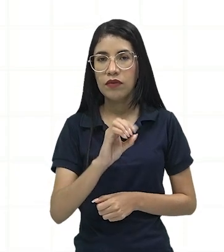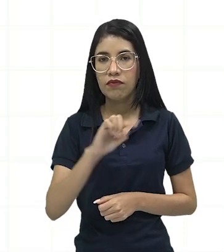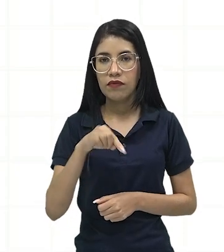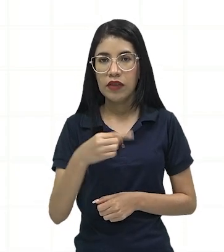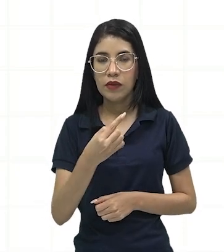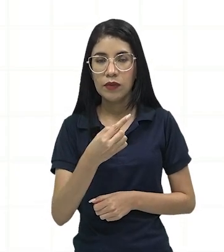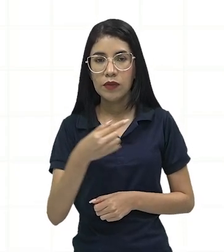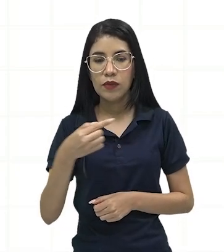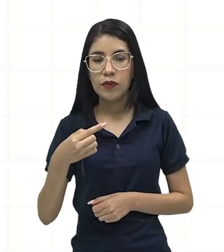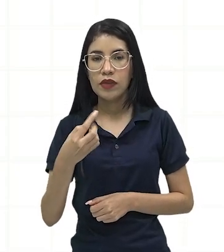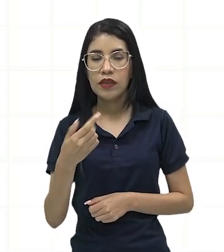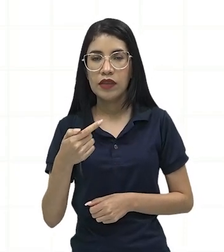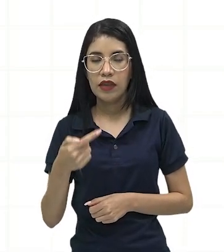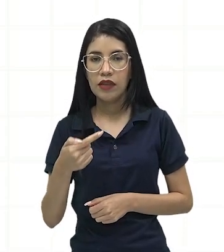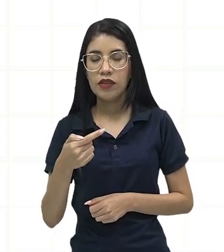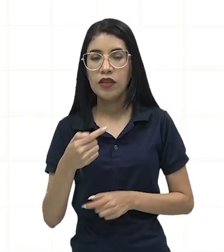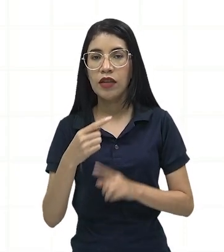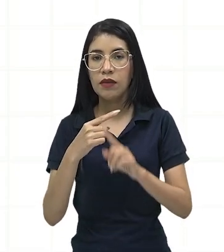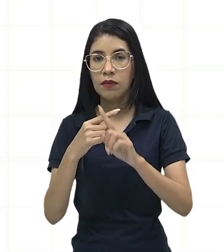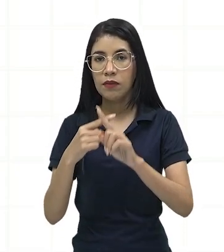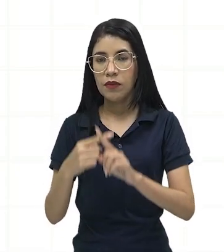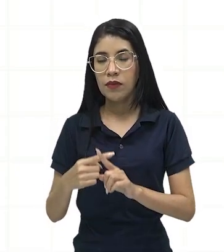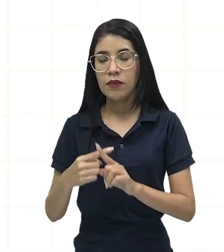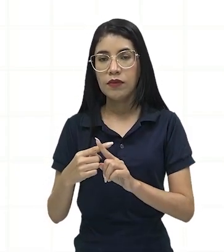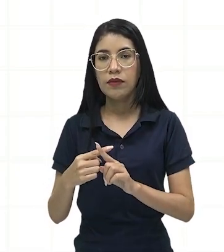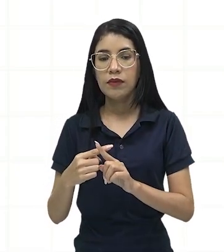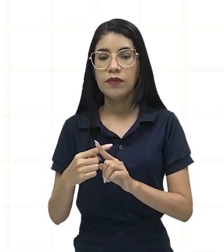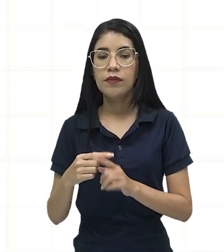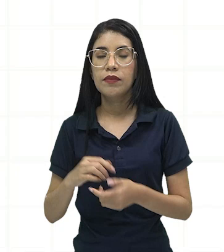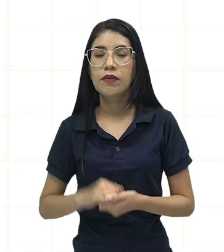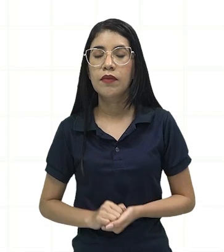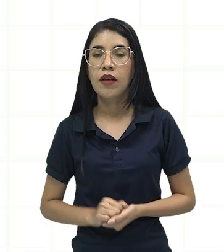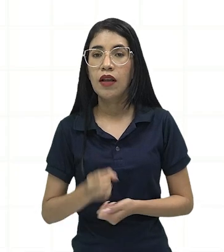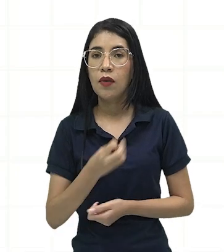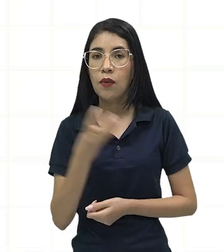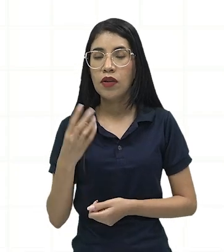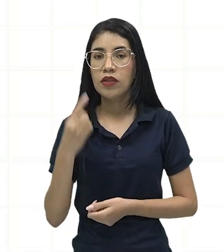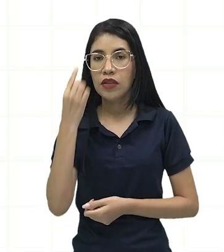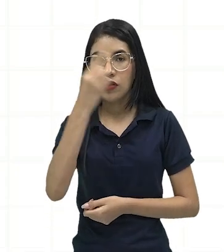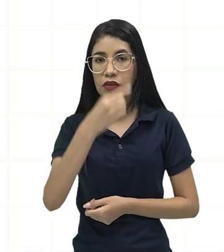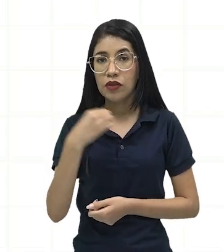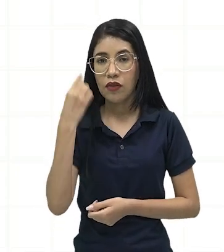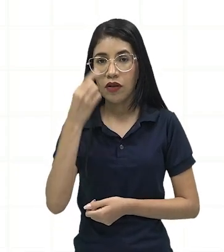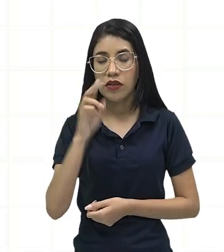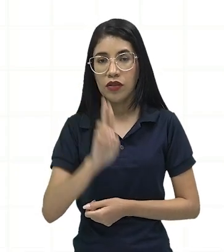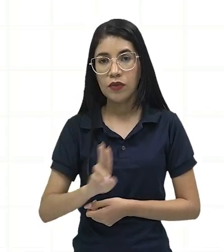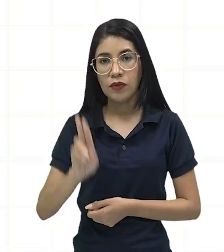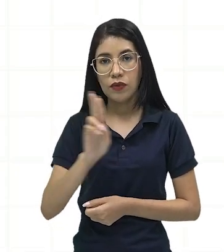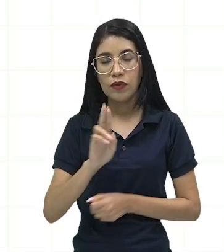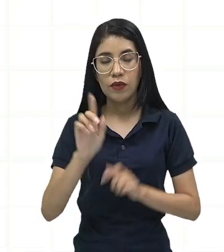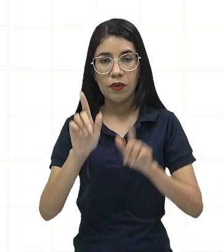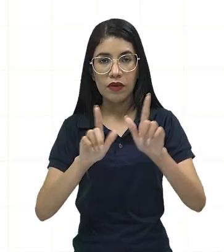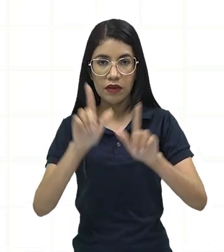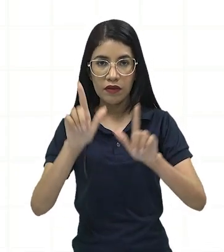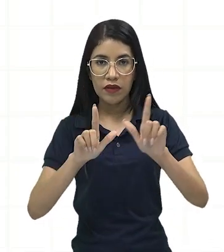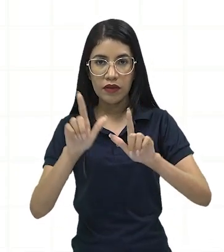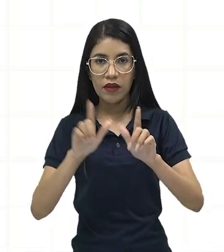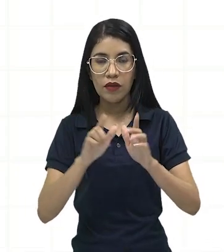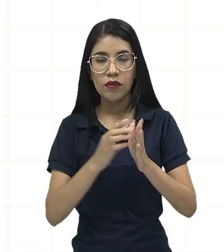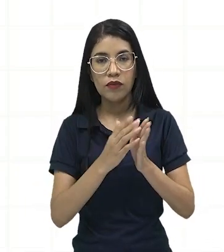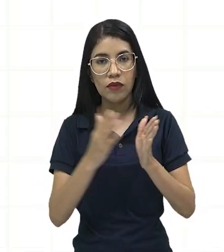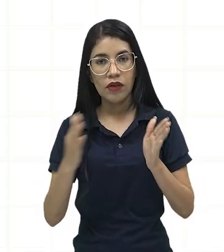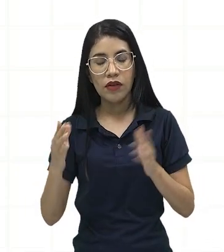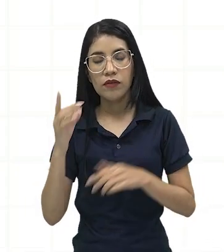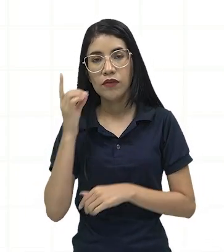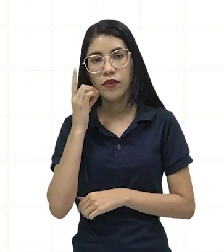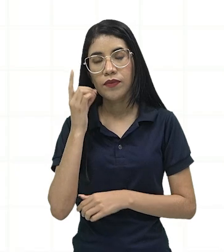quilowatt-hora, multiplica aí pelo número de horas que você utilizou essa TV ao longo do